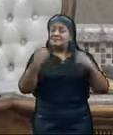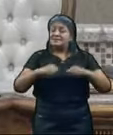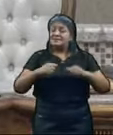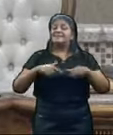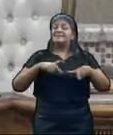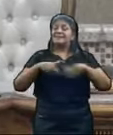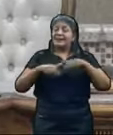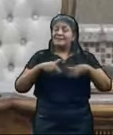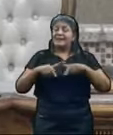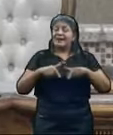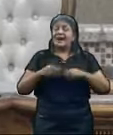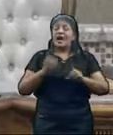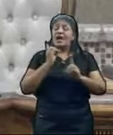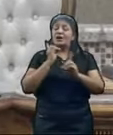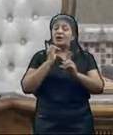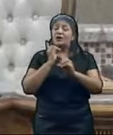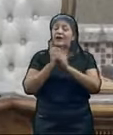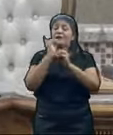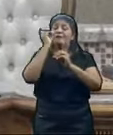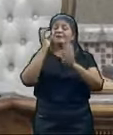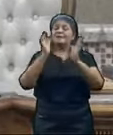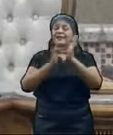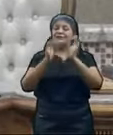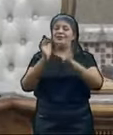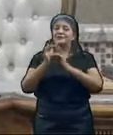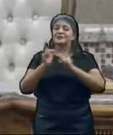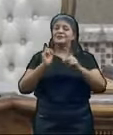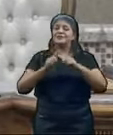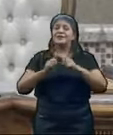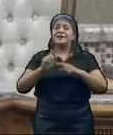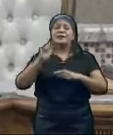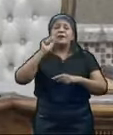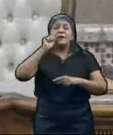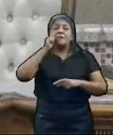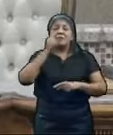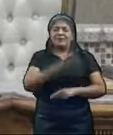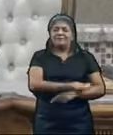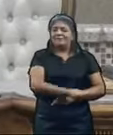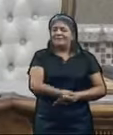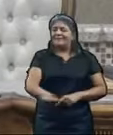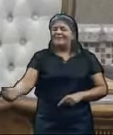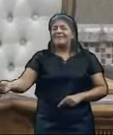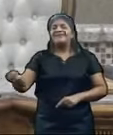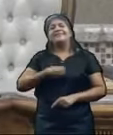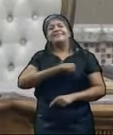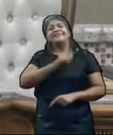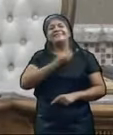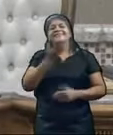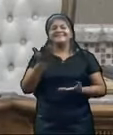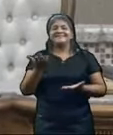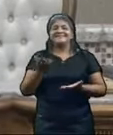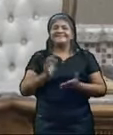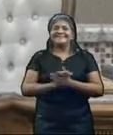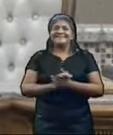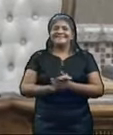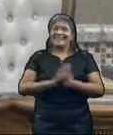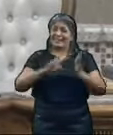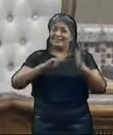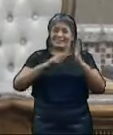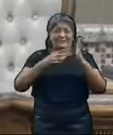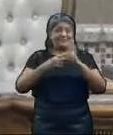eterna tem são os que tem fome aqui só aquelas pessoas que